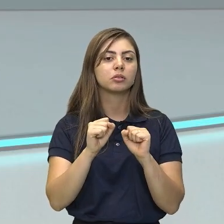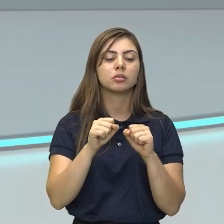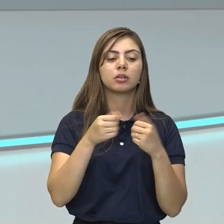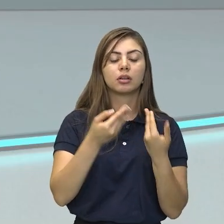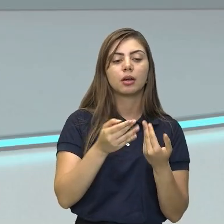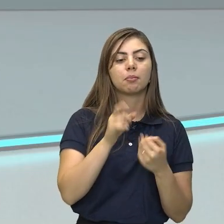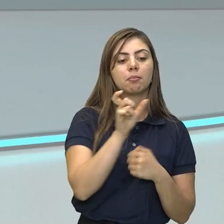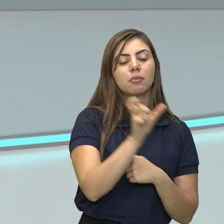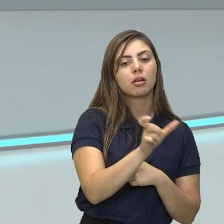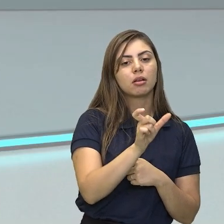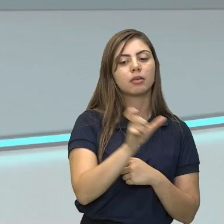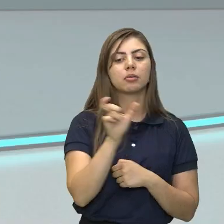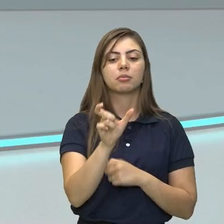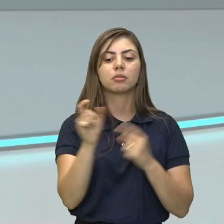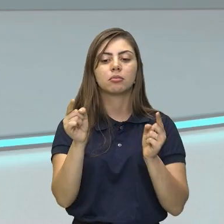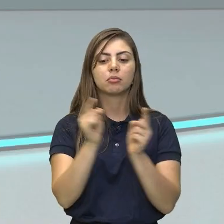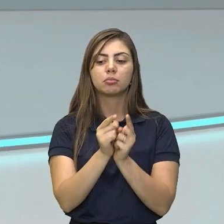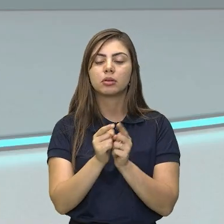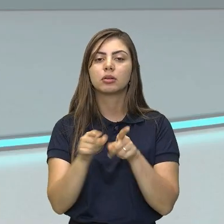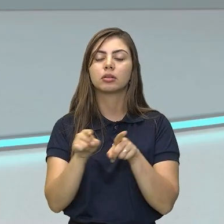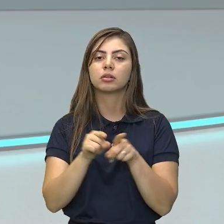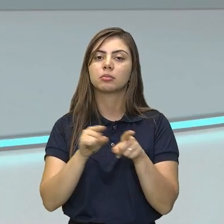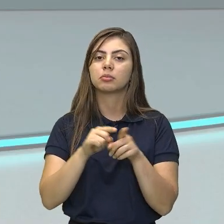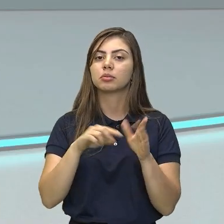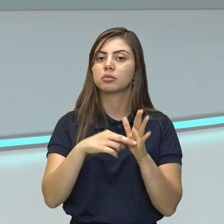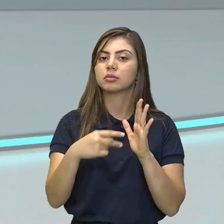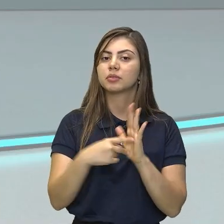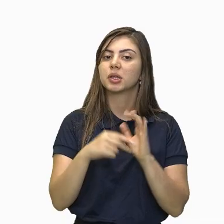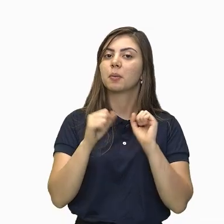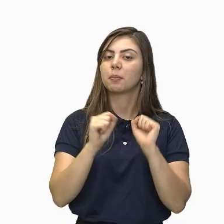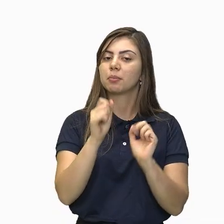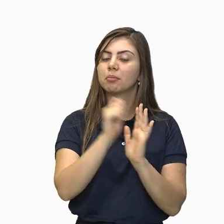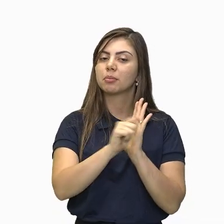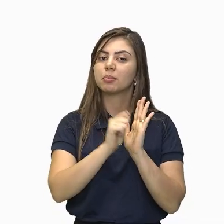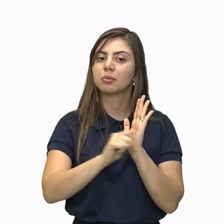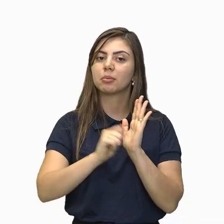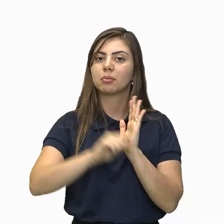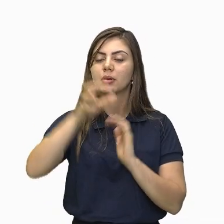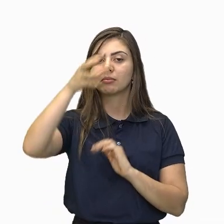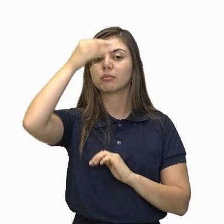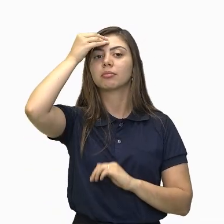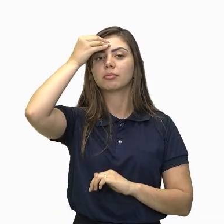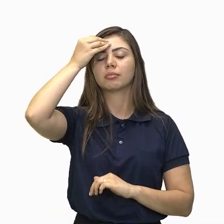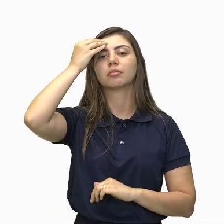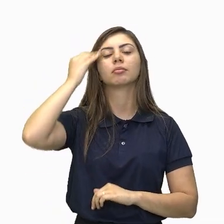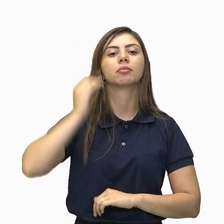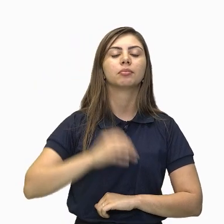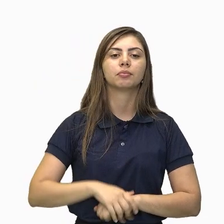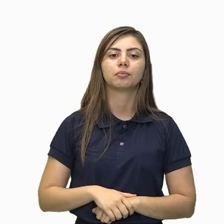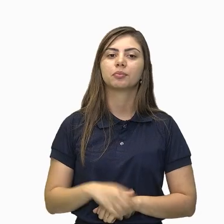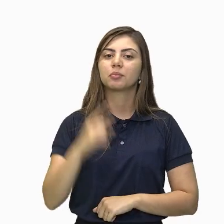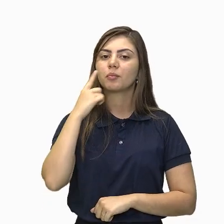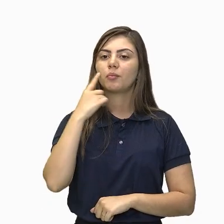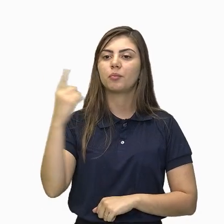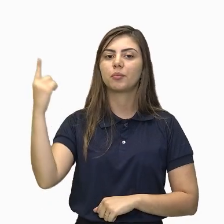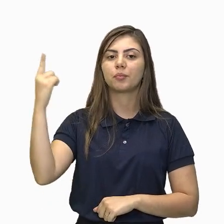para vocês estudarem, memorizarem, tá? Então, vamos lá. Aqui nós temos o